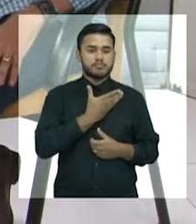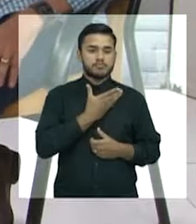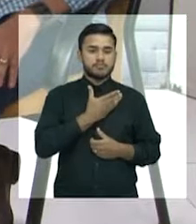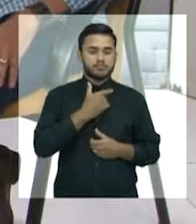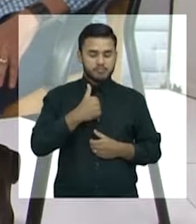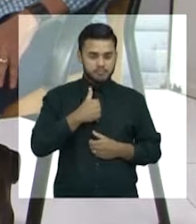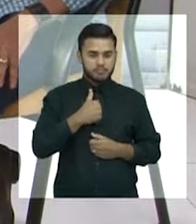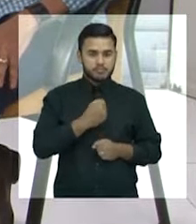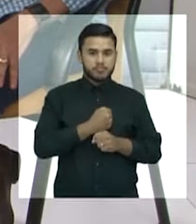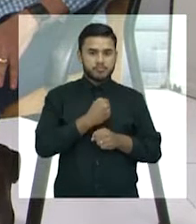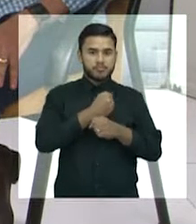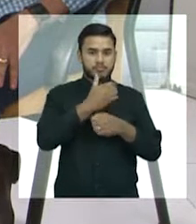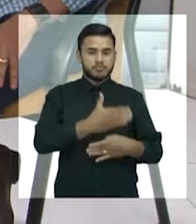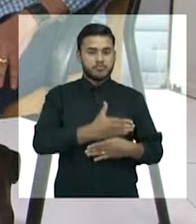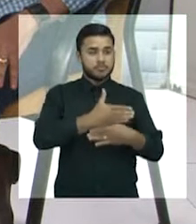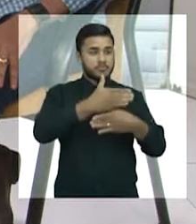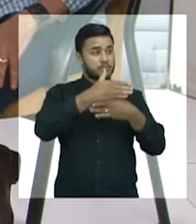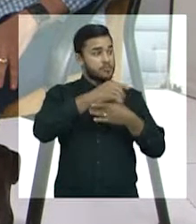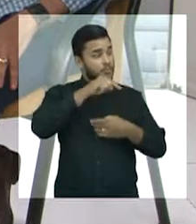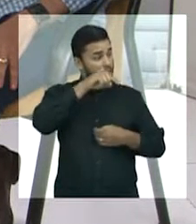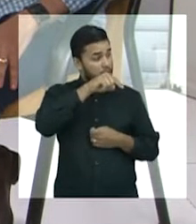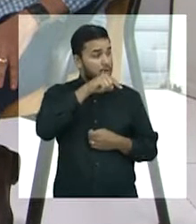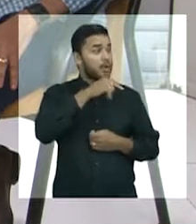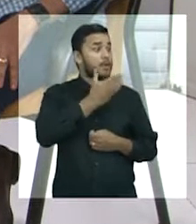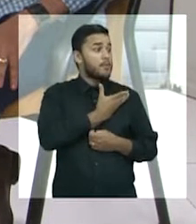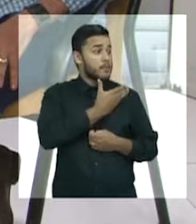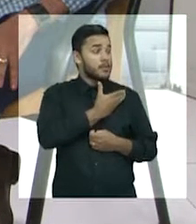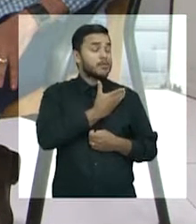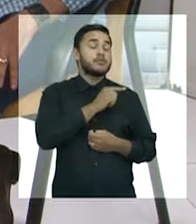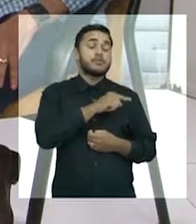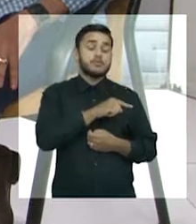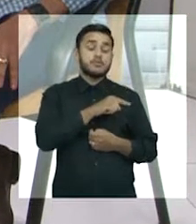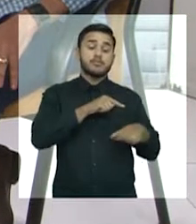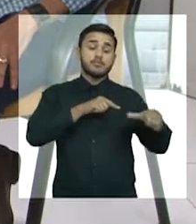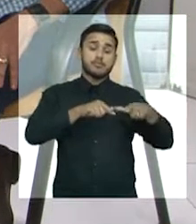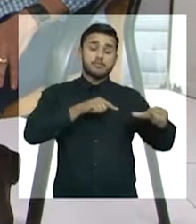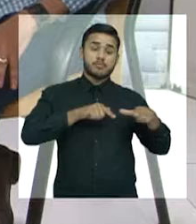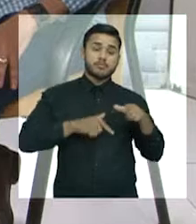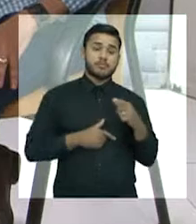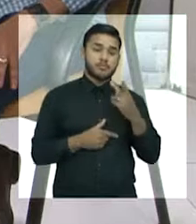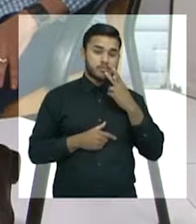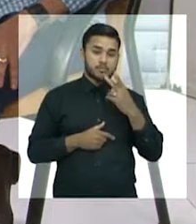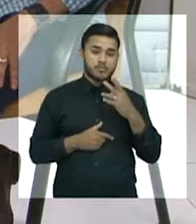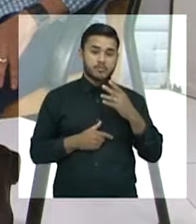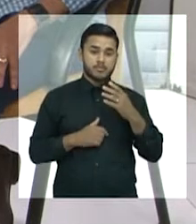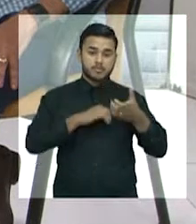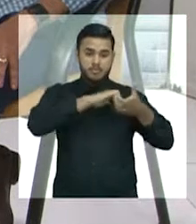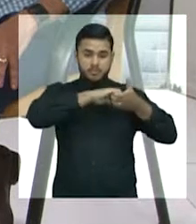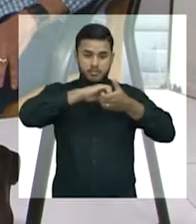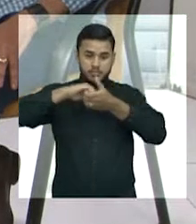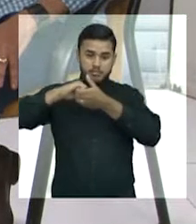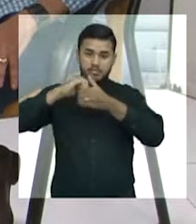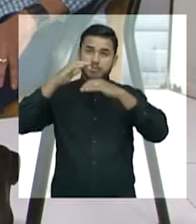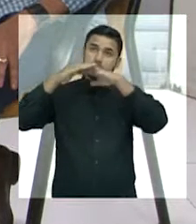que trabalhava para a minha família e ele foi trabalhar numa casa, foi na parte do forro, entre o telhado e o